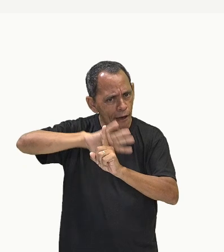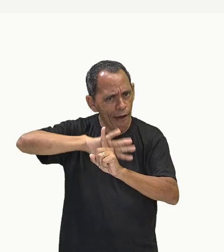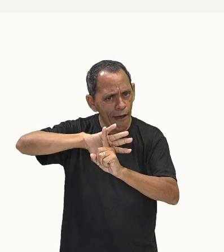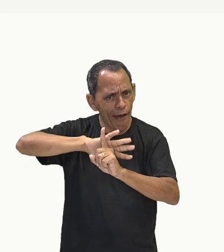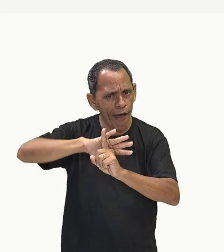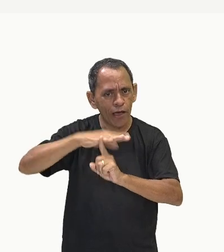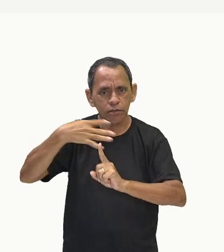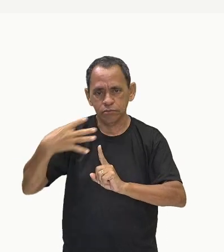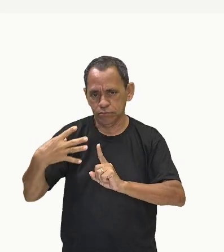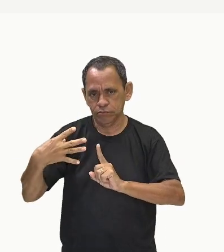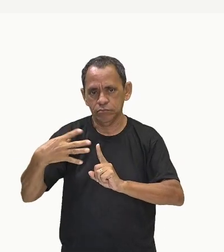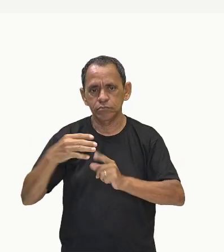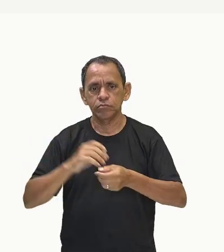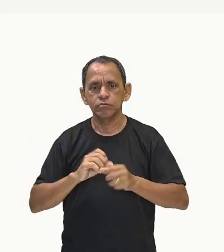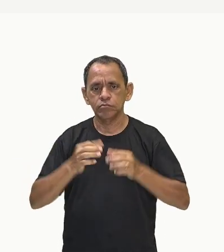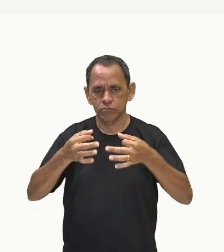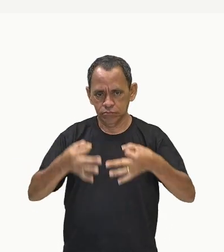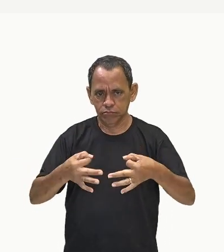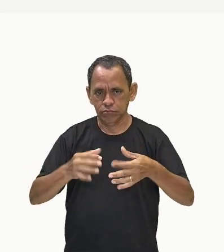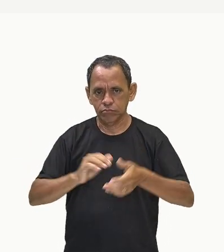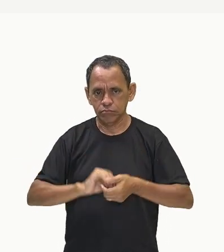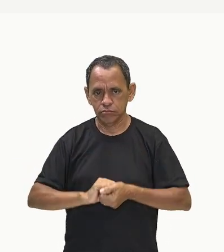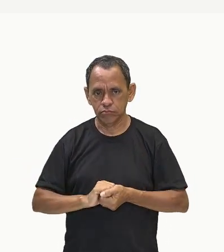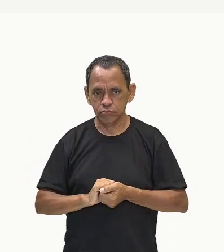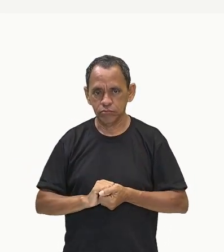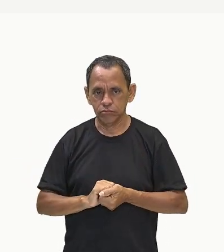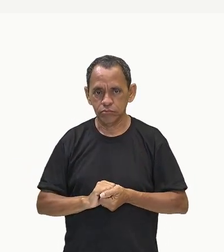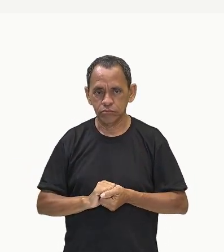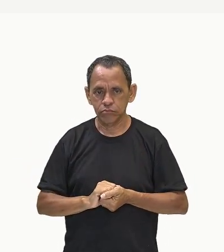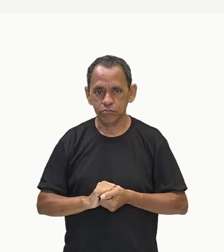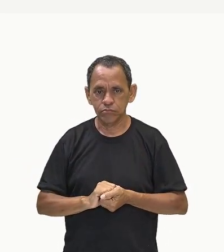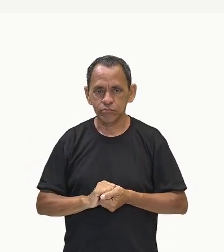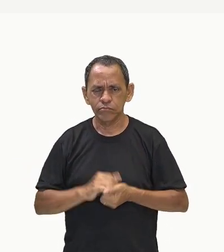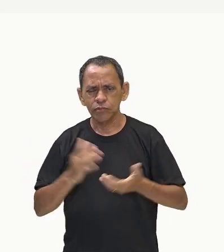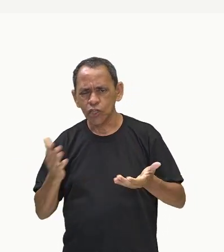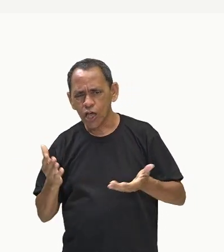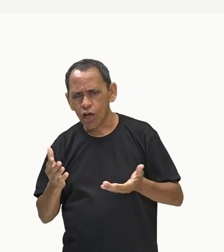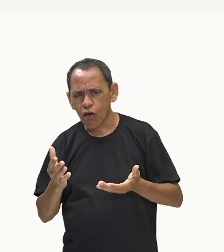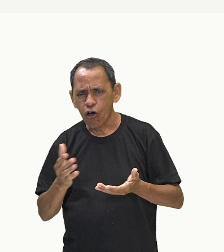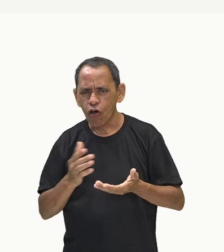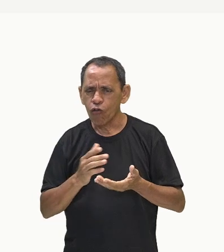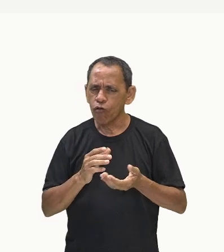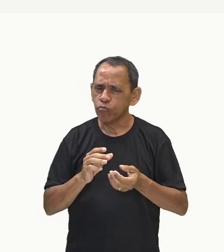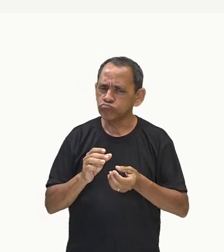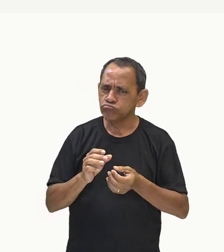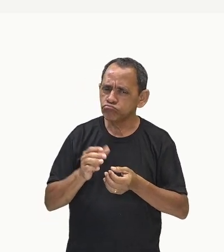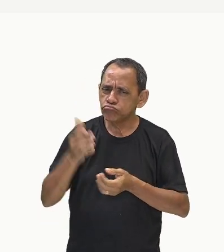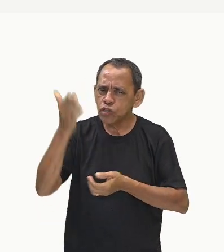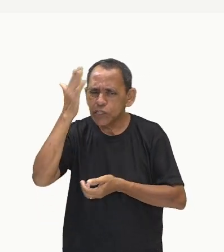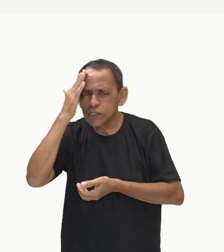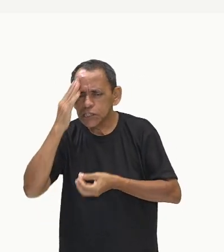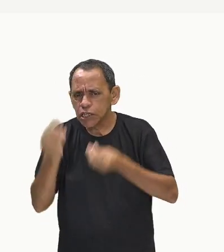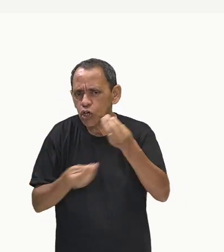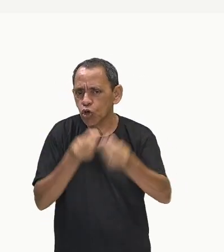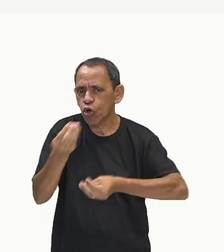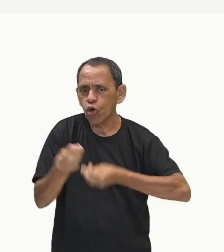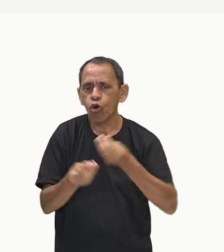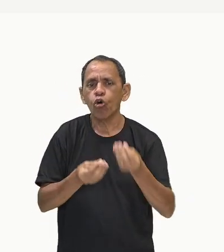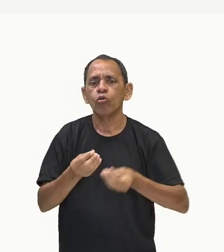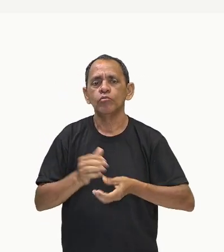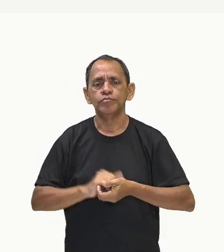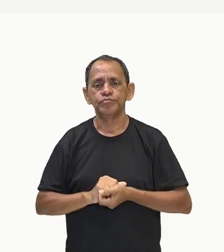4, correto? Então, vamos nos familiarizar com esse primeiro poliedro